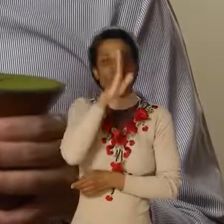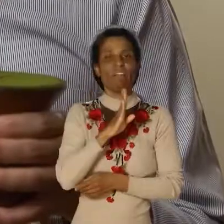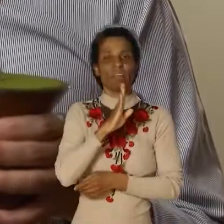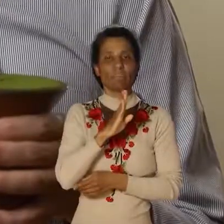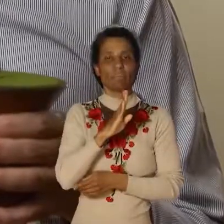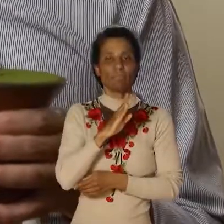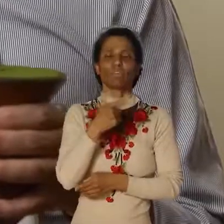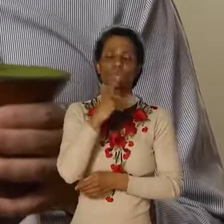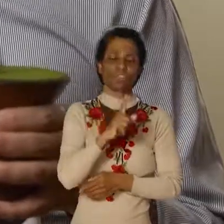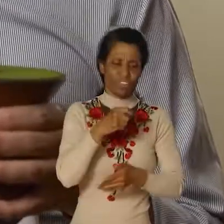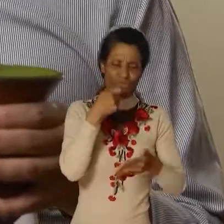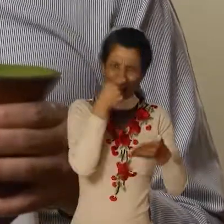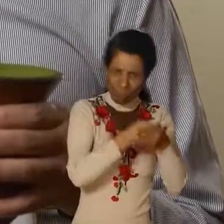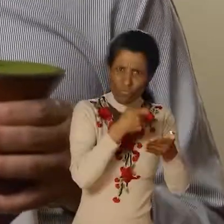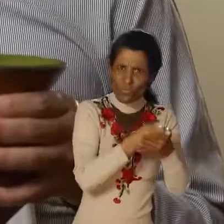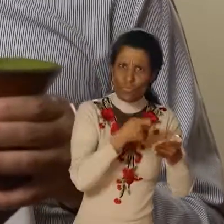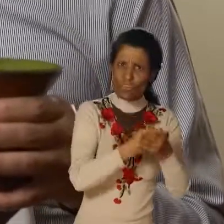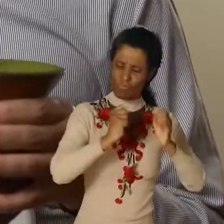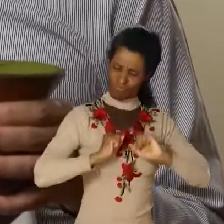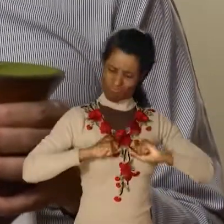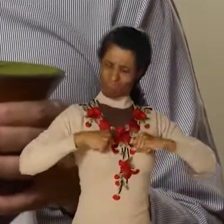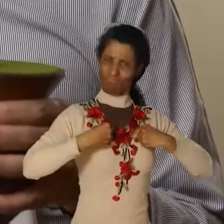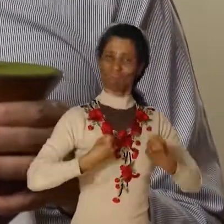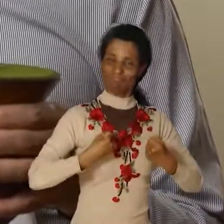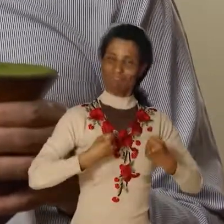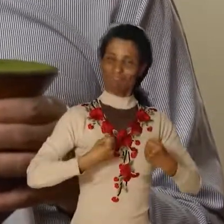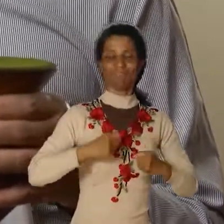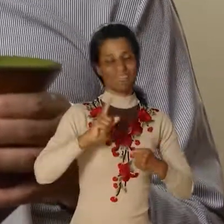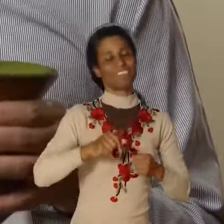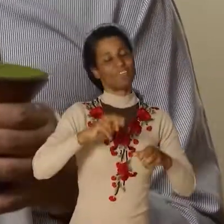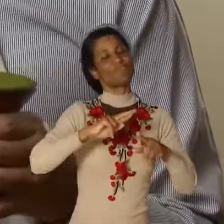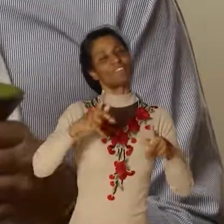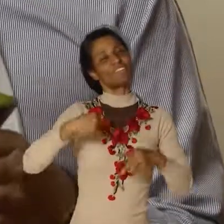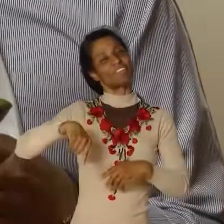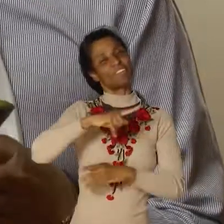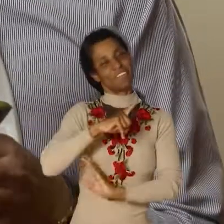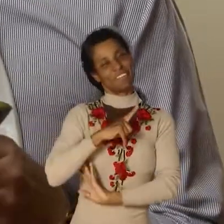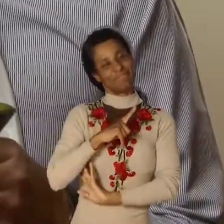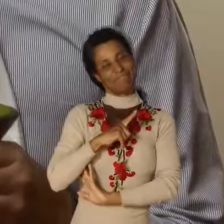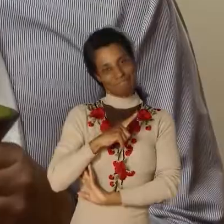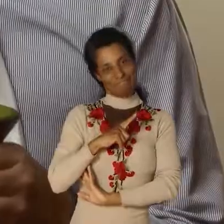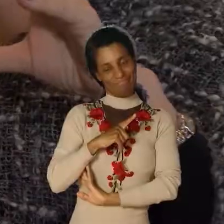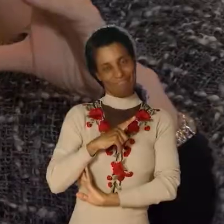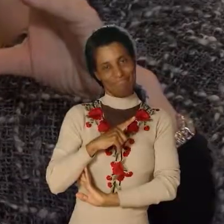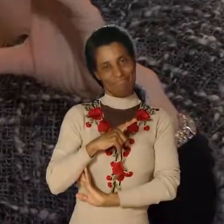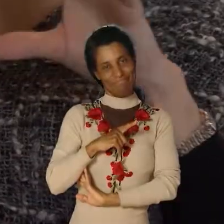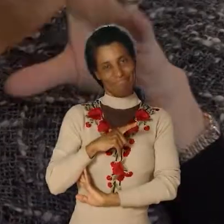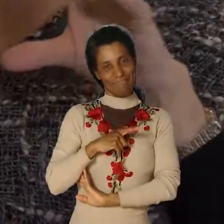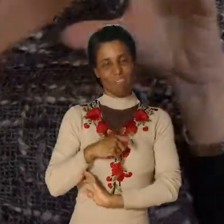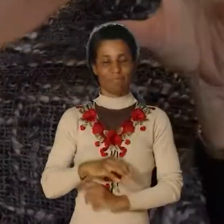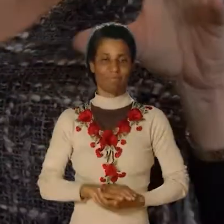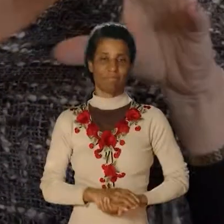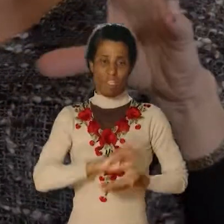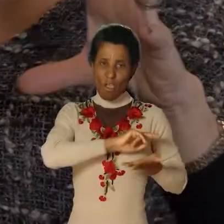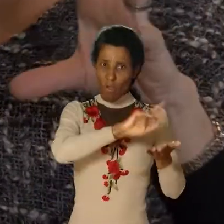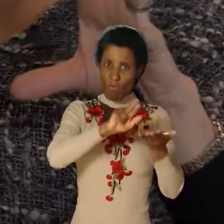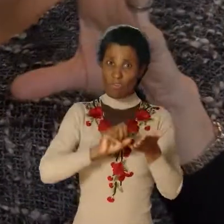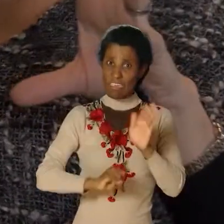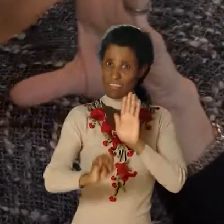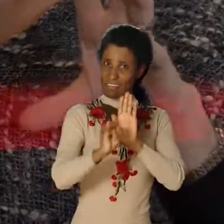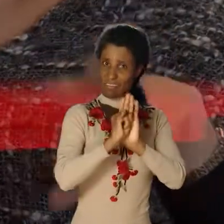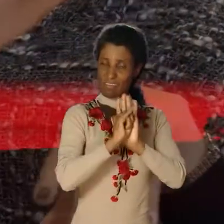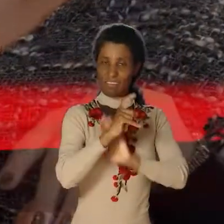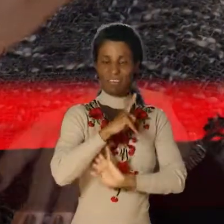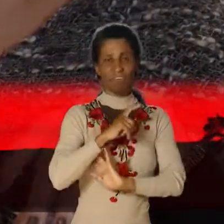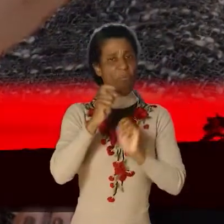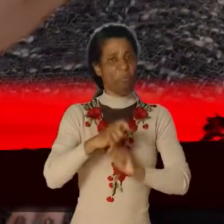a ele, ele lutou. E essa, é, eu acho que esse é o grande, é a grande diferença que nós temos. Entre tantas identidades que a